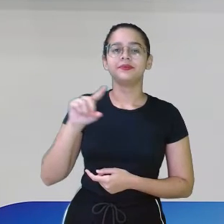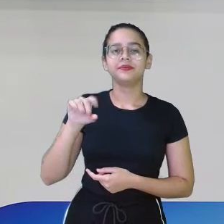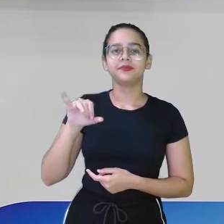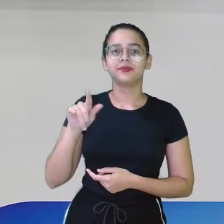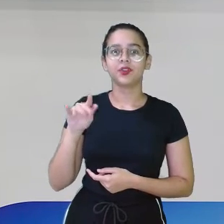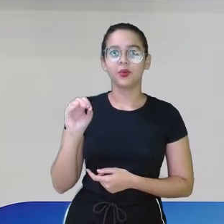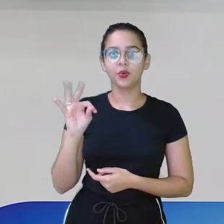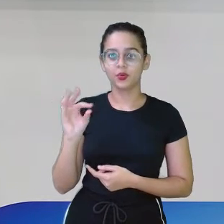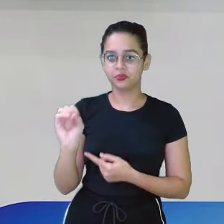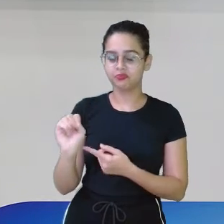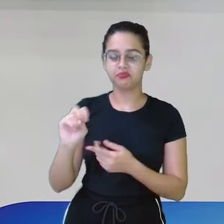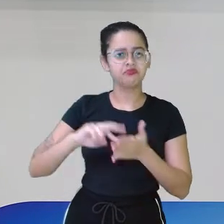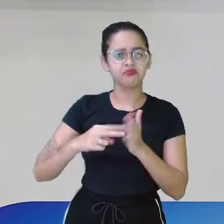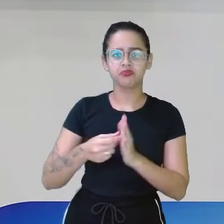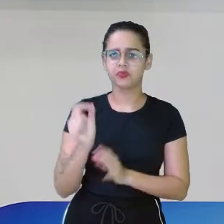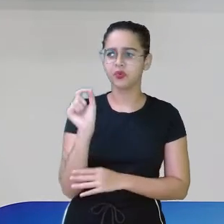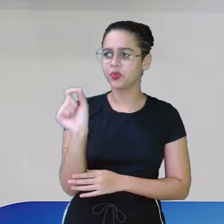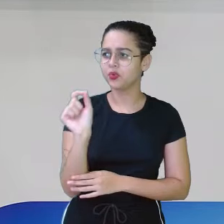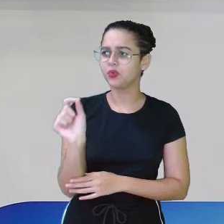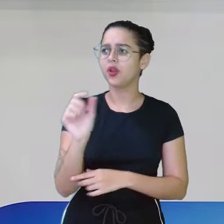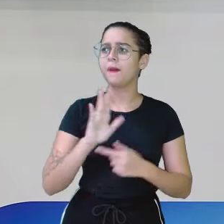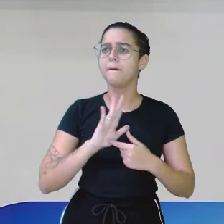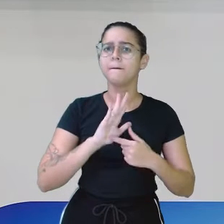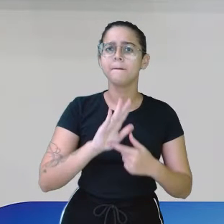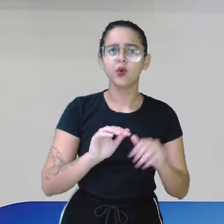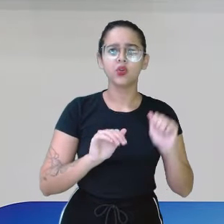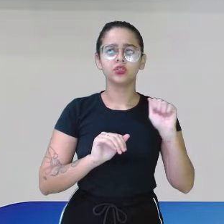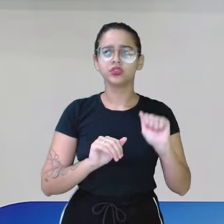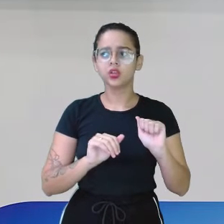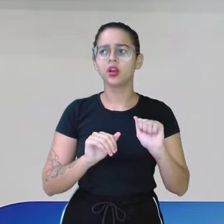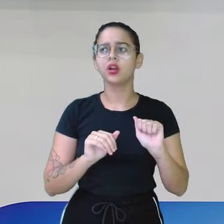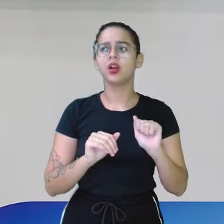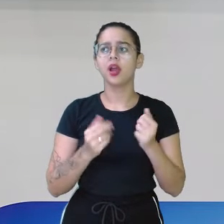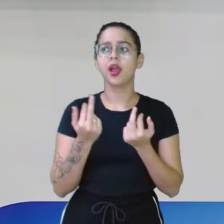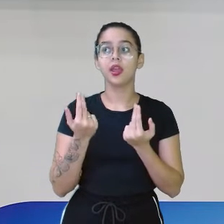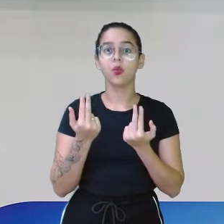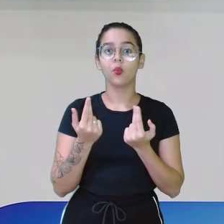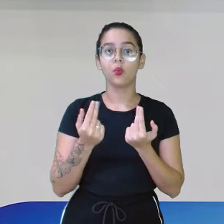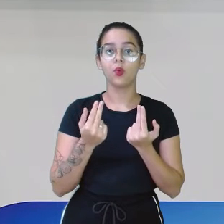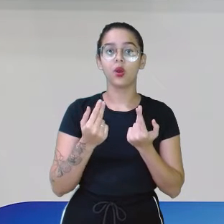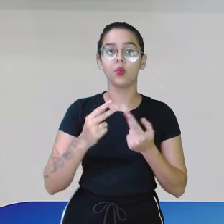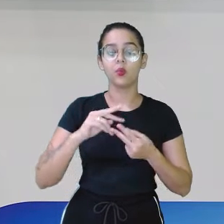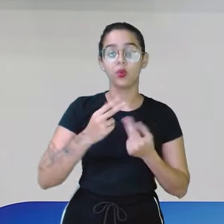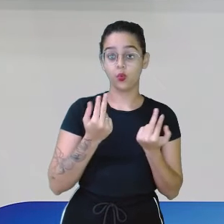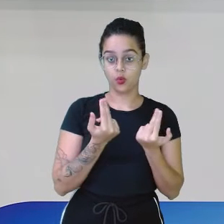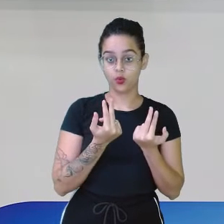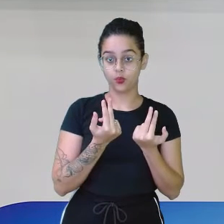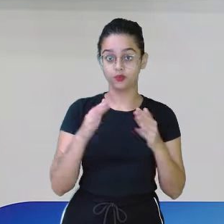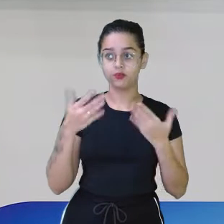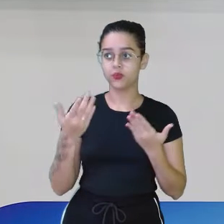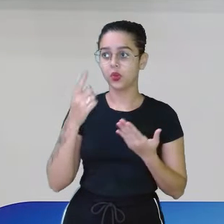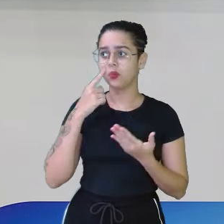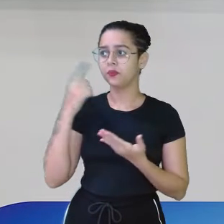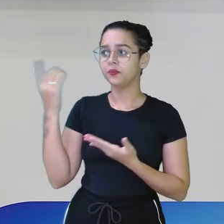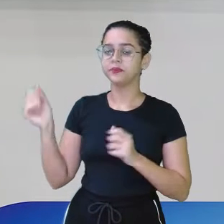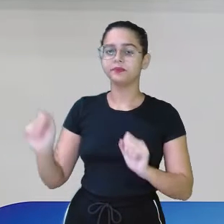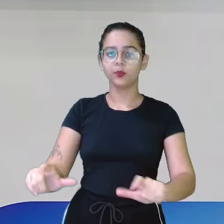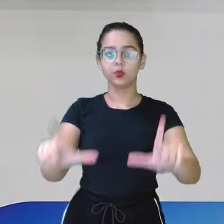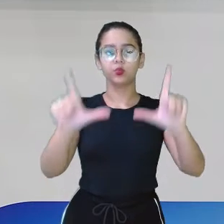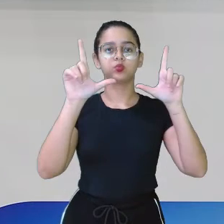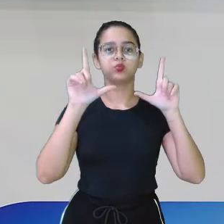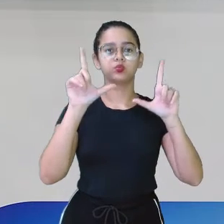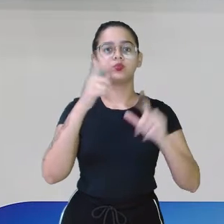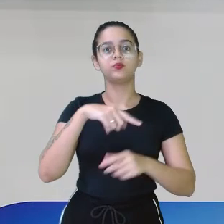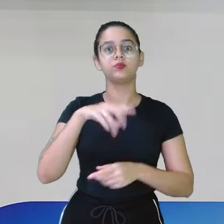são esses genes homozigotos? Que apresentam um par de alelos iguais, né? No caso aqui, ó, joga na tela aí, por gentileza, para